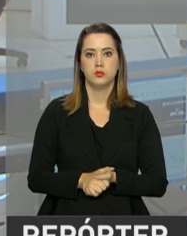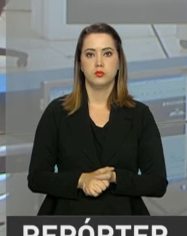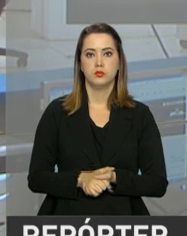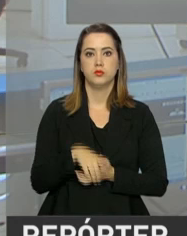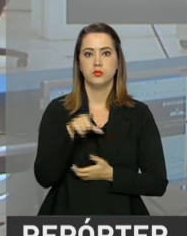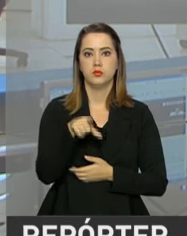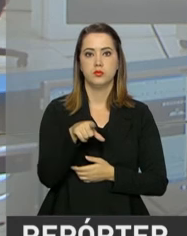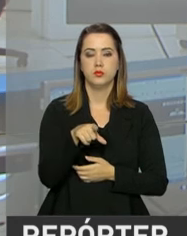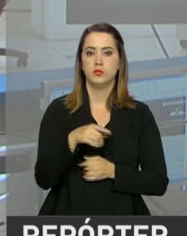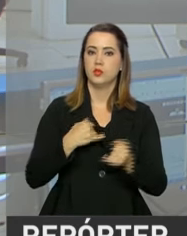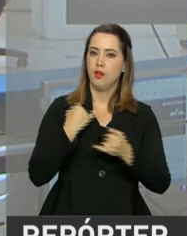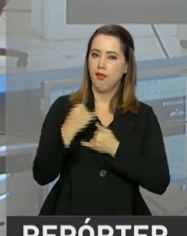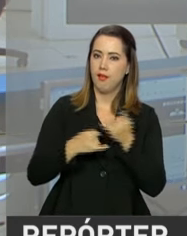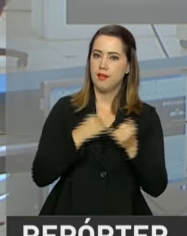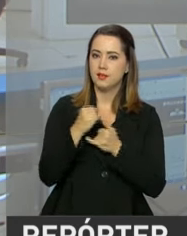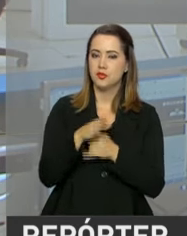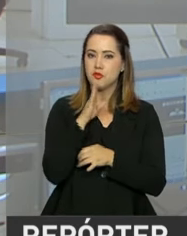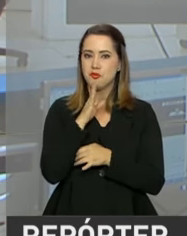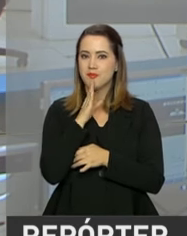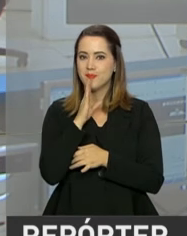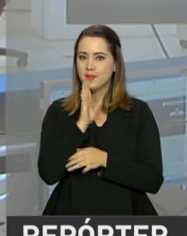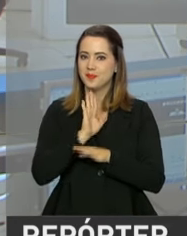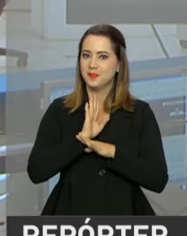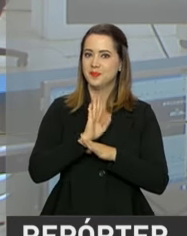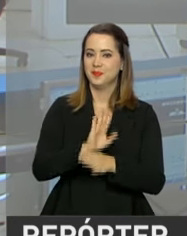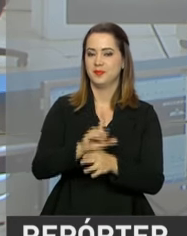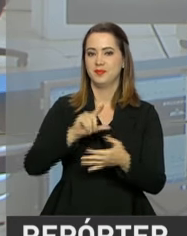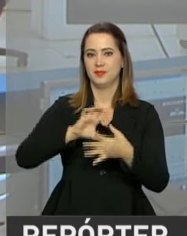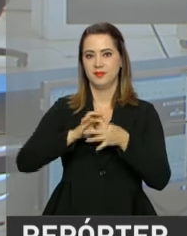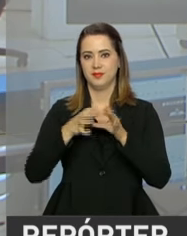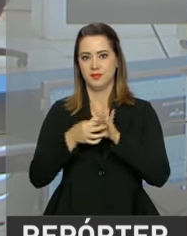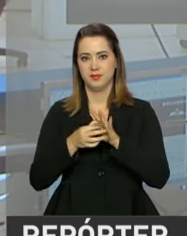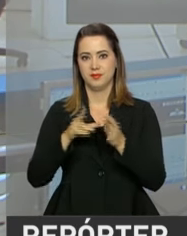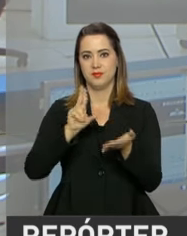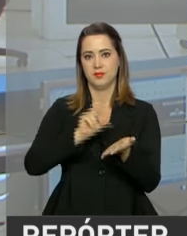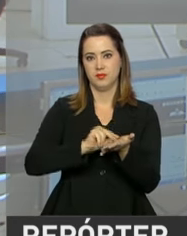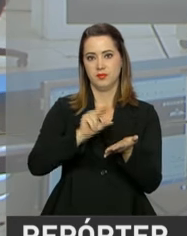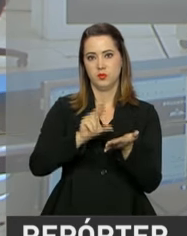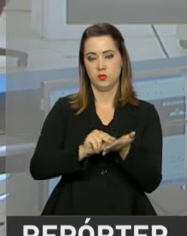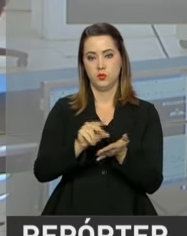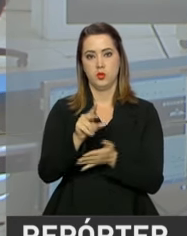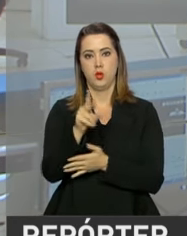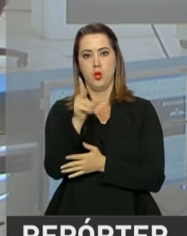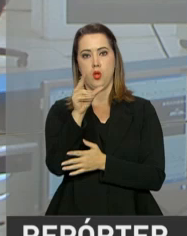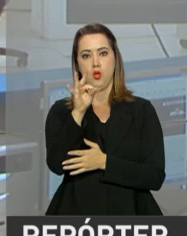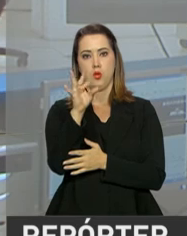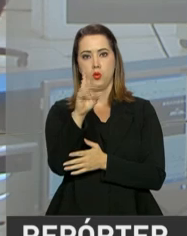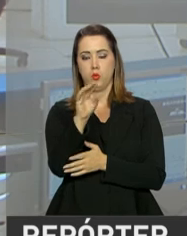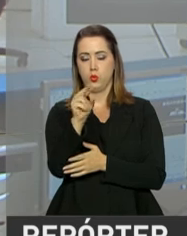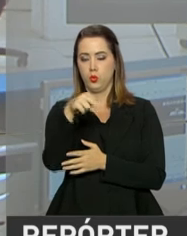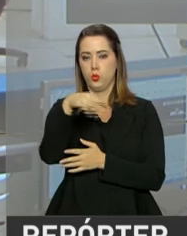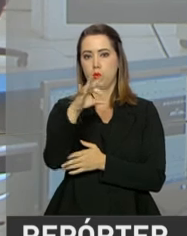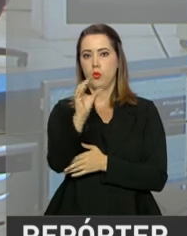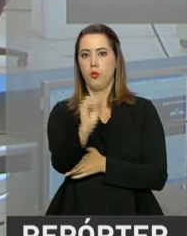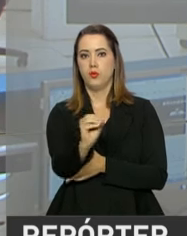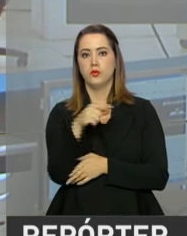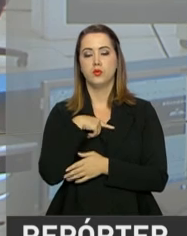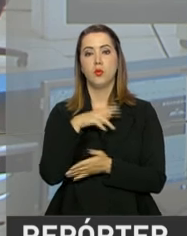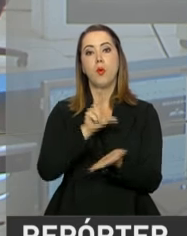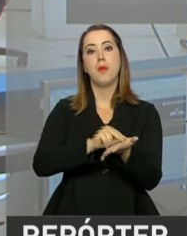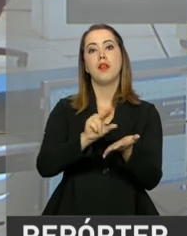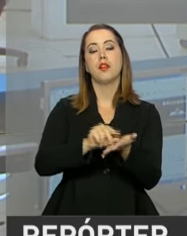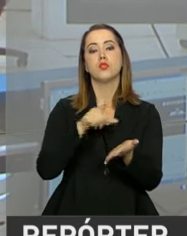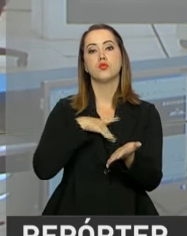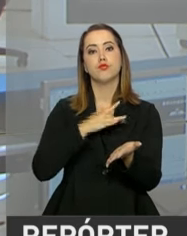E uma maneira divertida de conhecer e apoiar os atletas olímpicos e paralímpicos é o jogo Triunfo Brasil, um aplicativo para celulares e